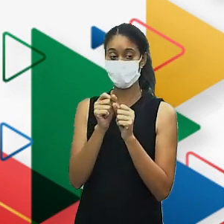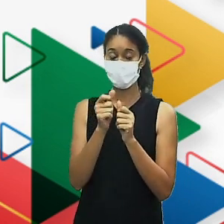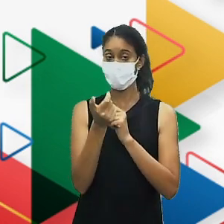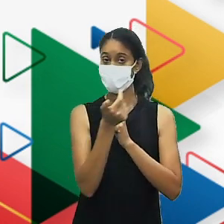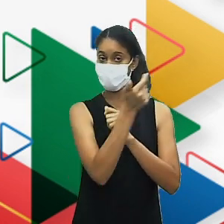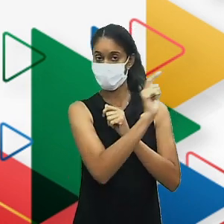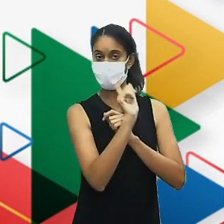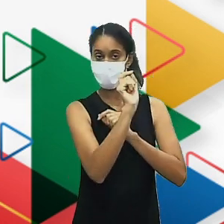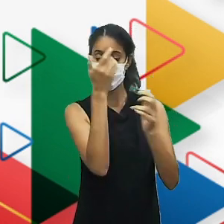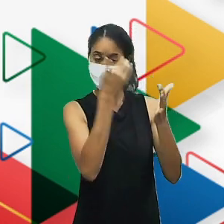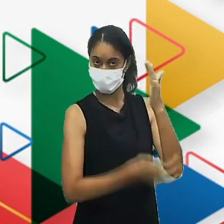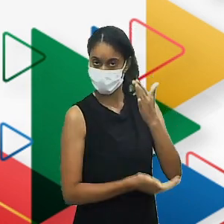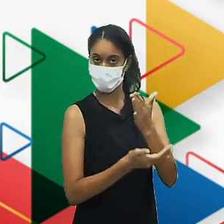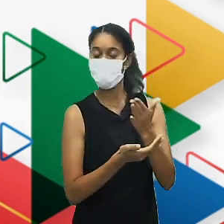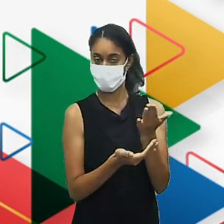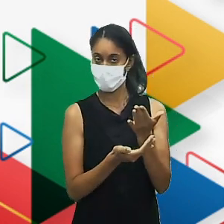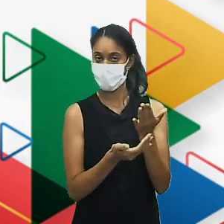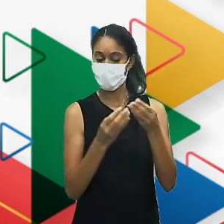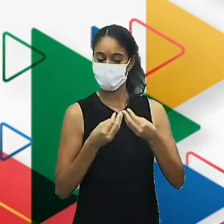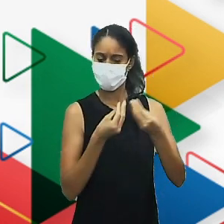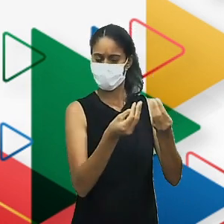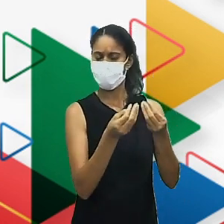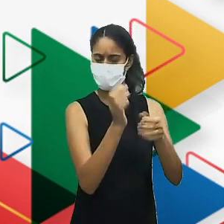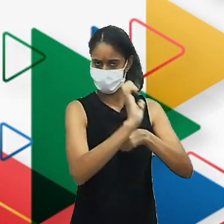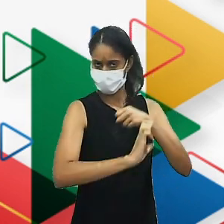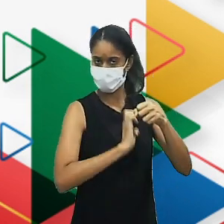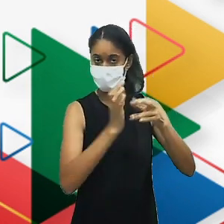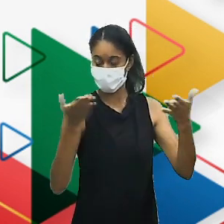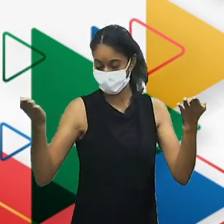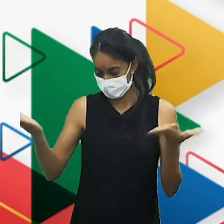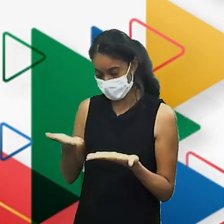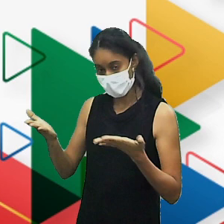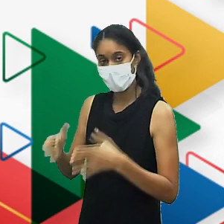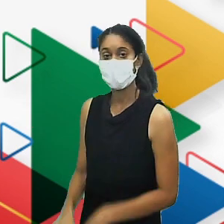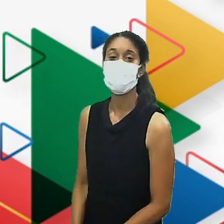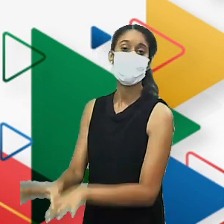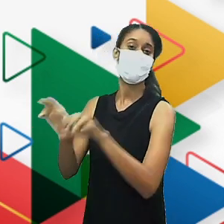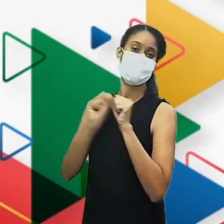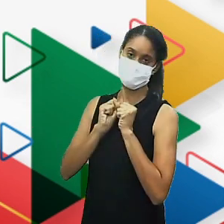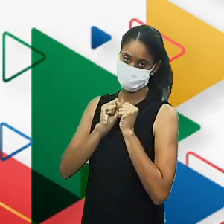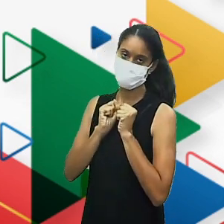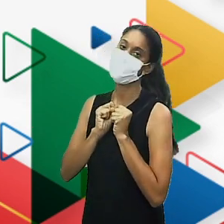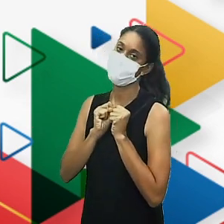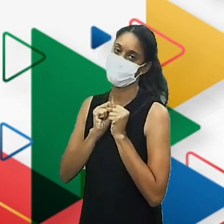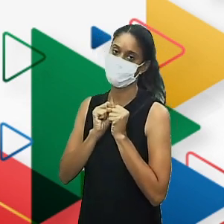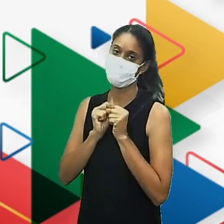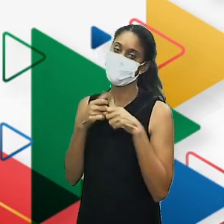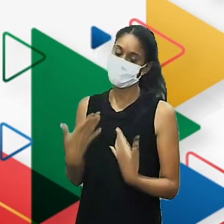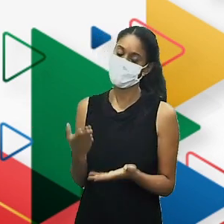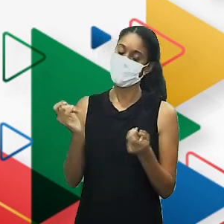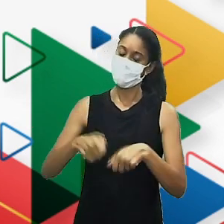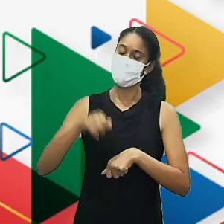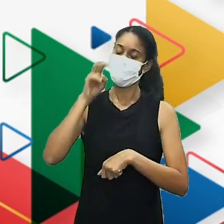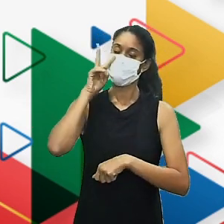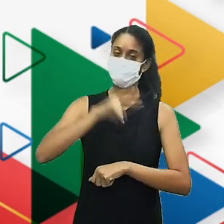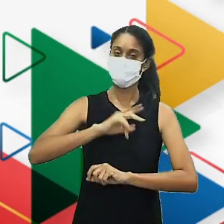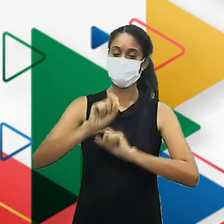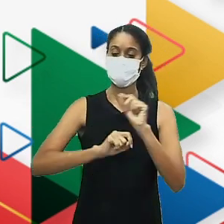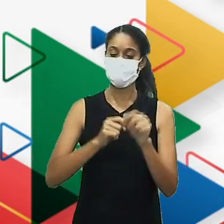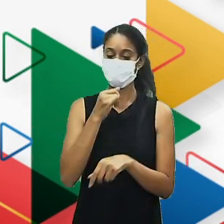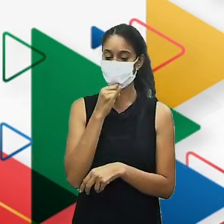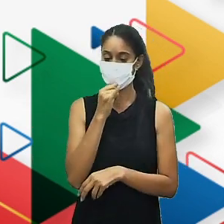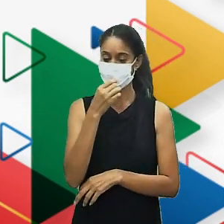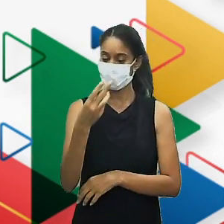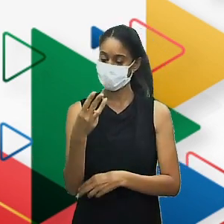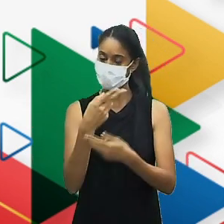espécie perdeu, doou elétrons, tá certo? E agora ela está recebendo. Então aqui você pode ver, por exemplo, 3